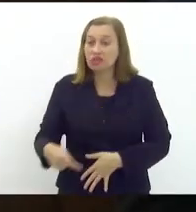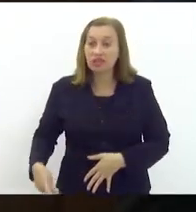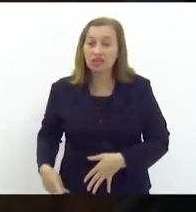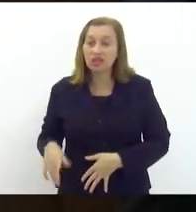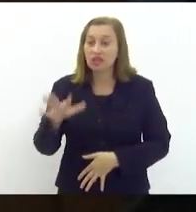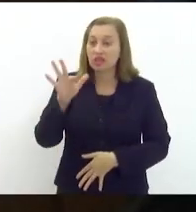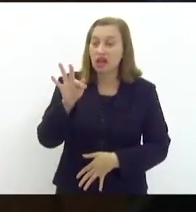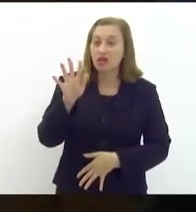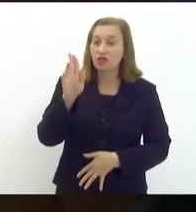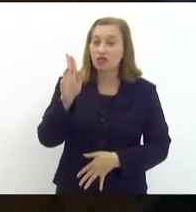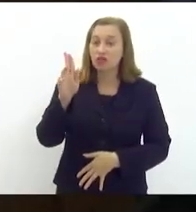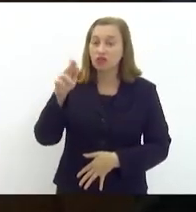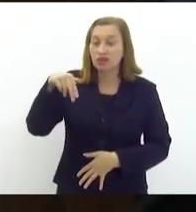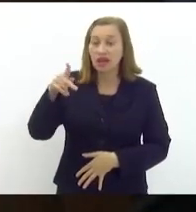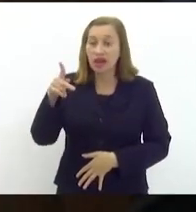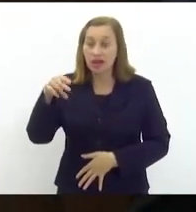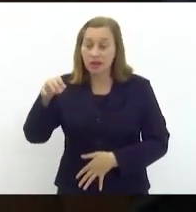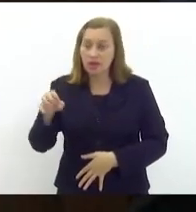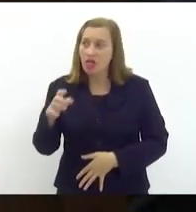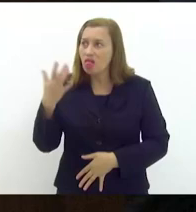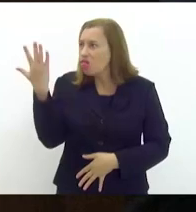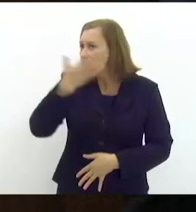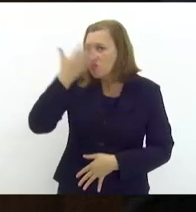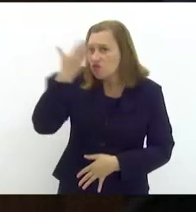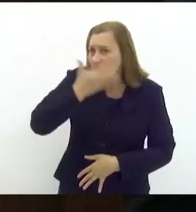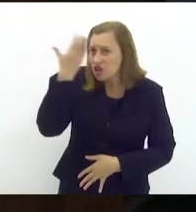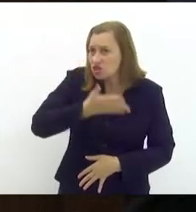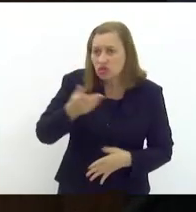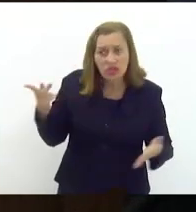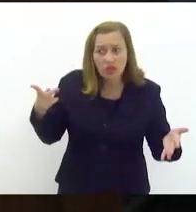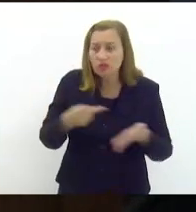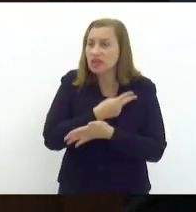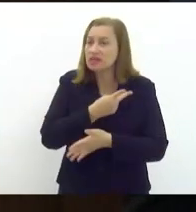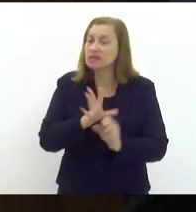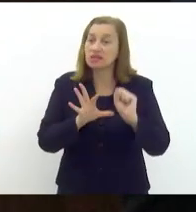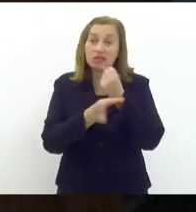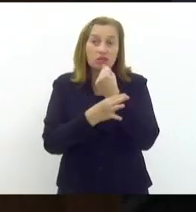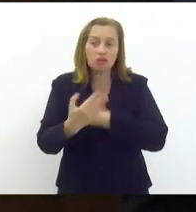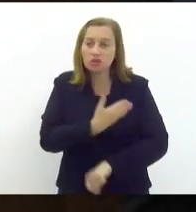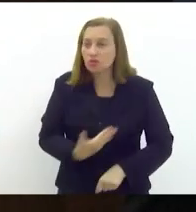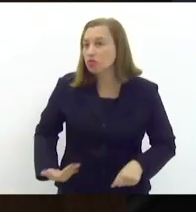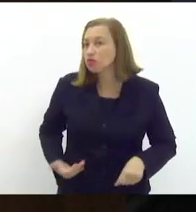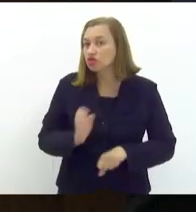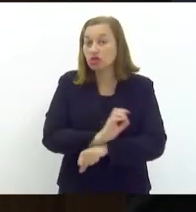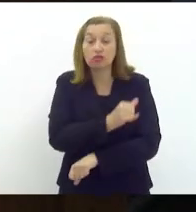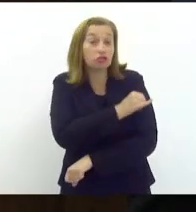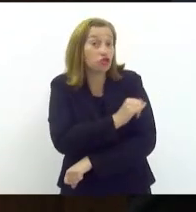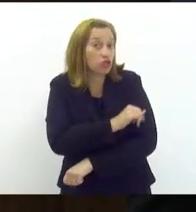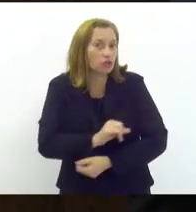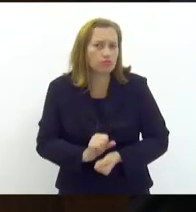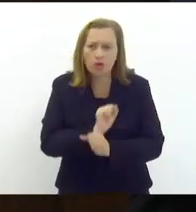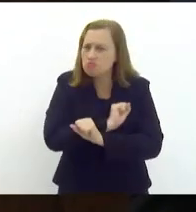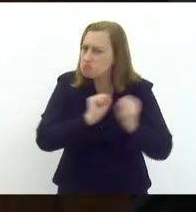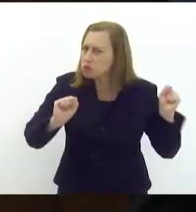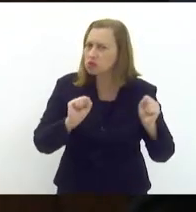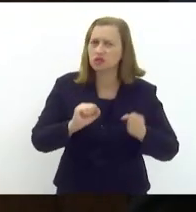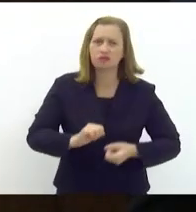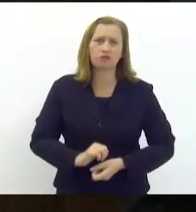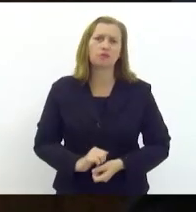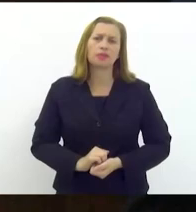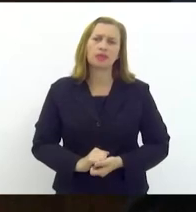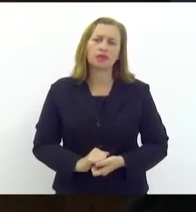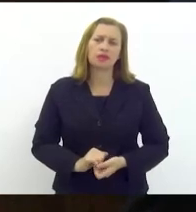esteja assistindo o terror que está a segurança pública no estado do Rio de Janeiro não é possível